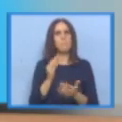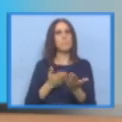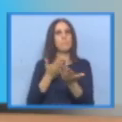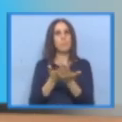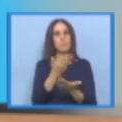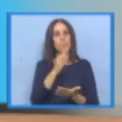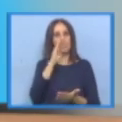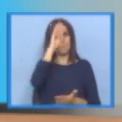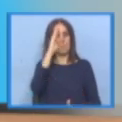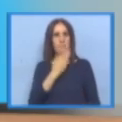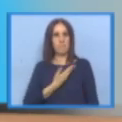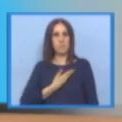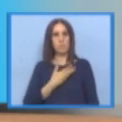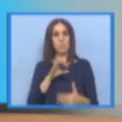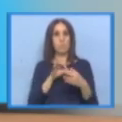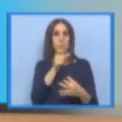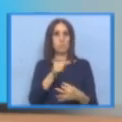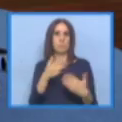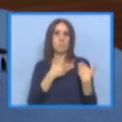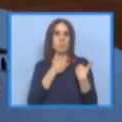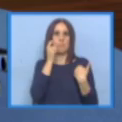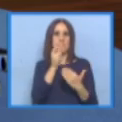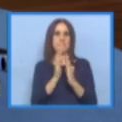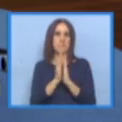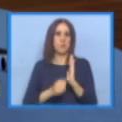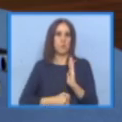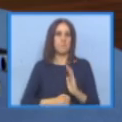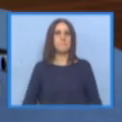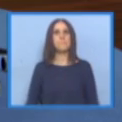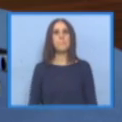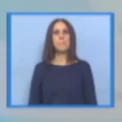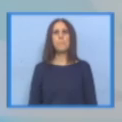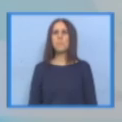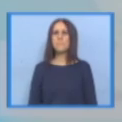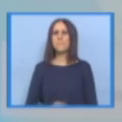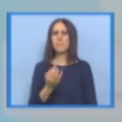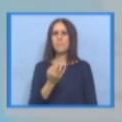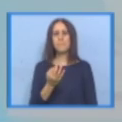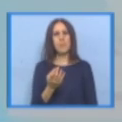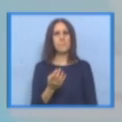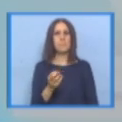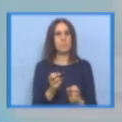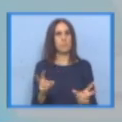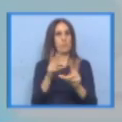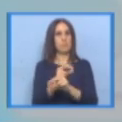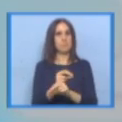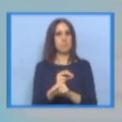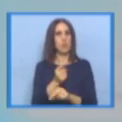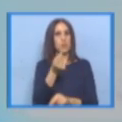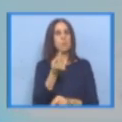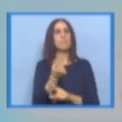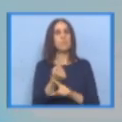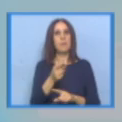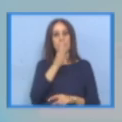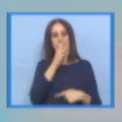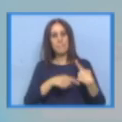do Papa Francisco para os seus colaboradores e para os responsáveis na Igreja Católica. É de alguma forma uma relativa novidade, porque estávamos habituados a